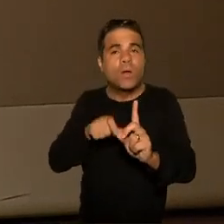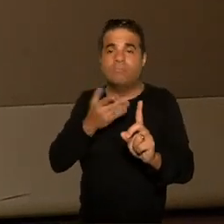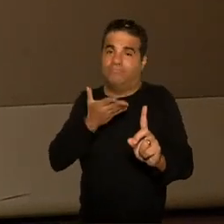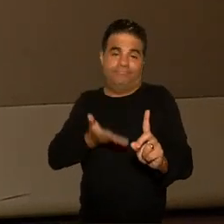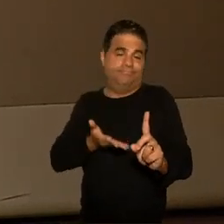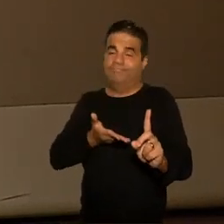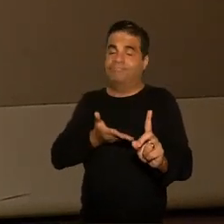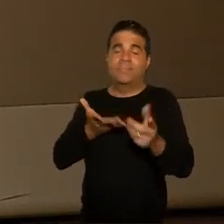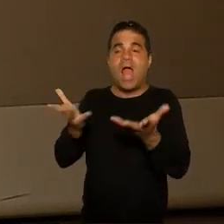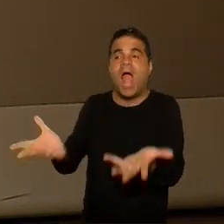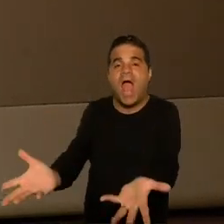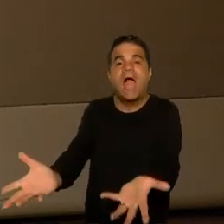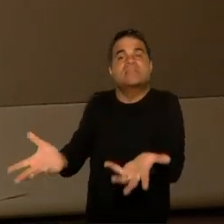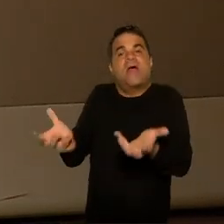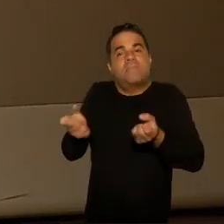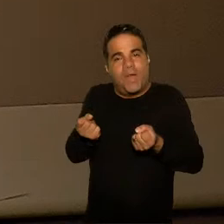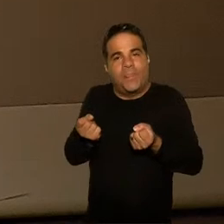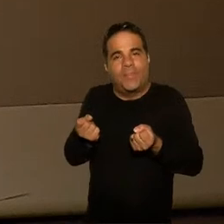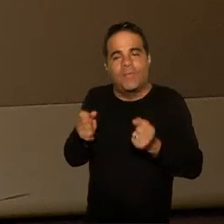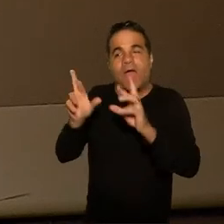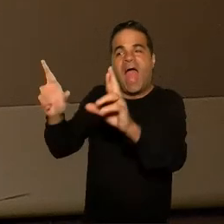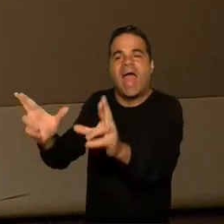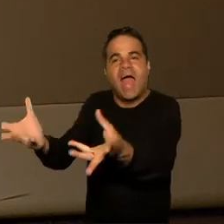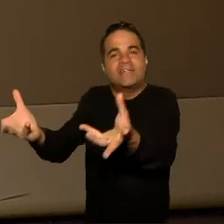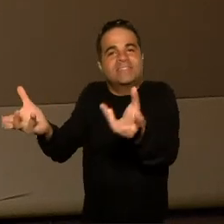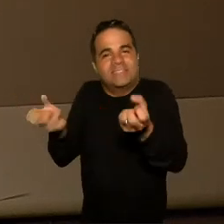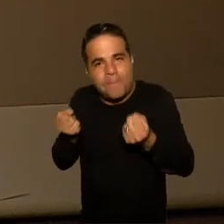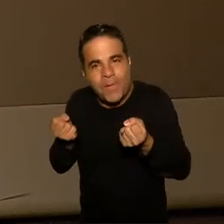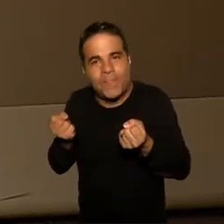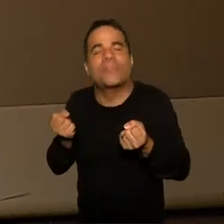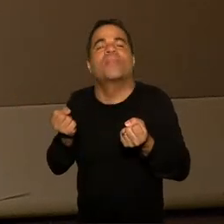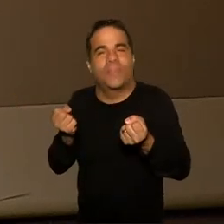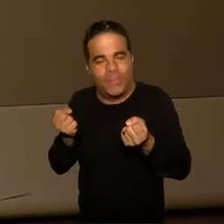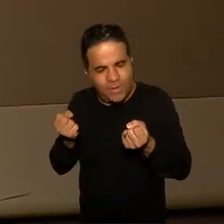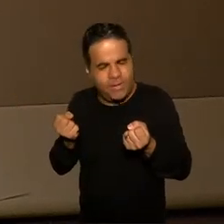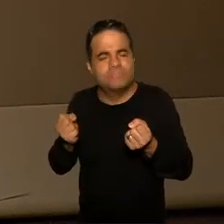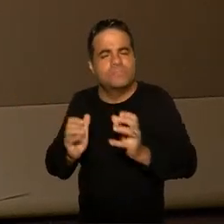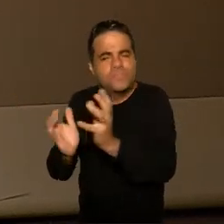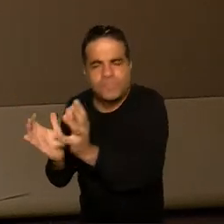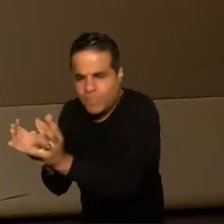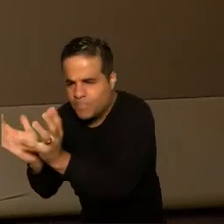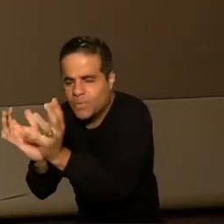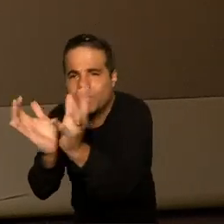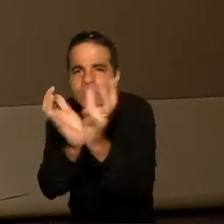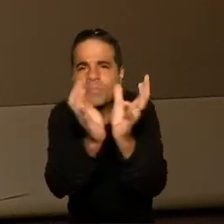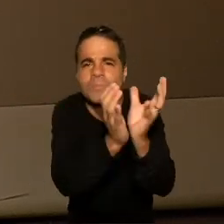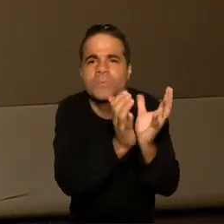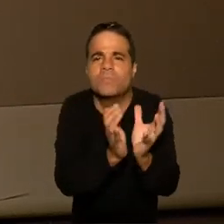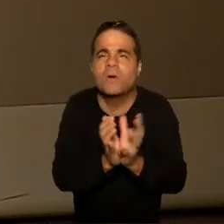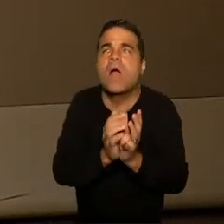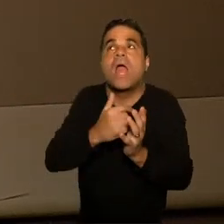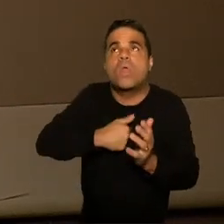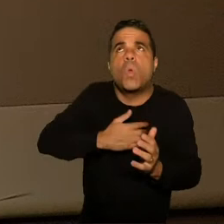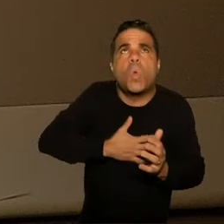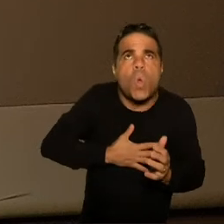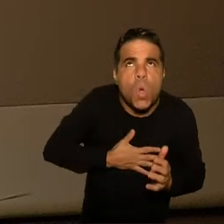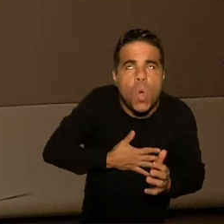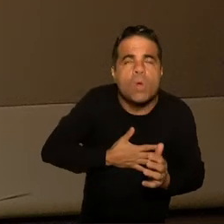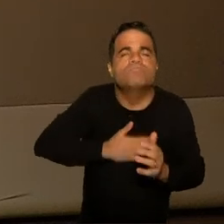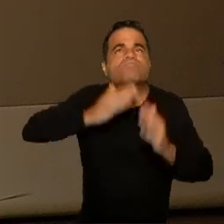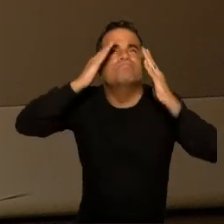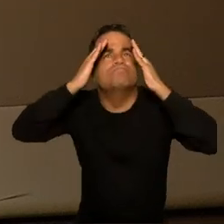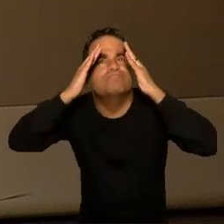uma pessoa que está recebendo né a determinados públicos né eu gosto sempre de pensar na